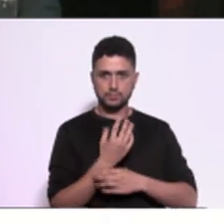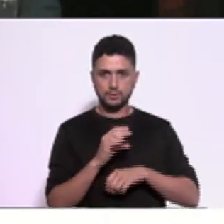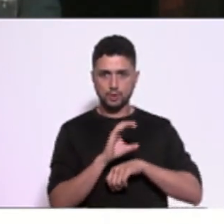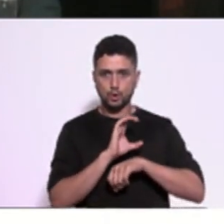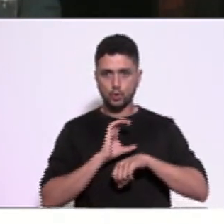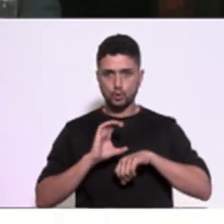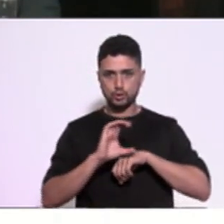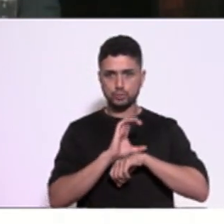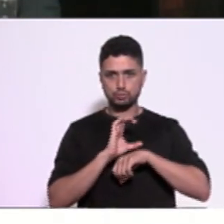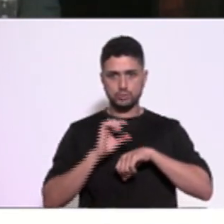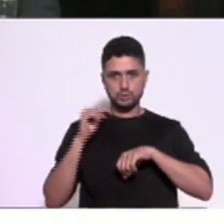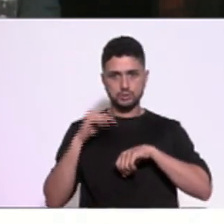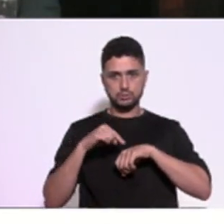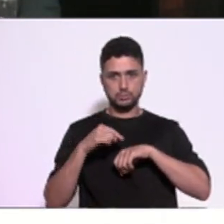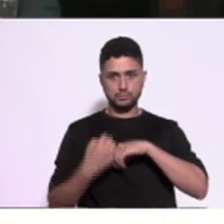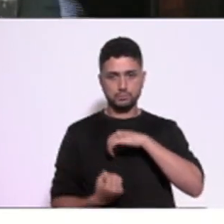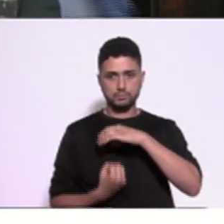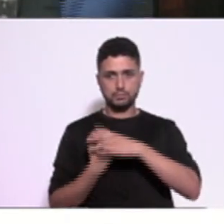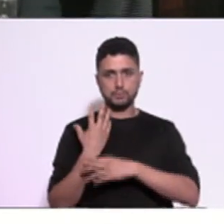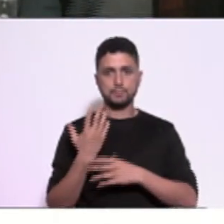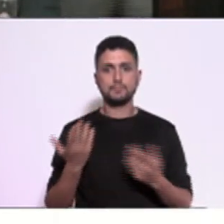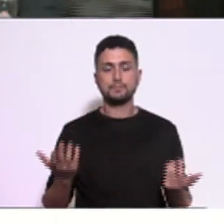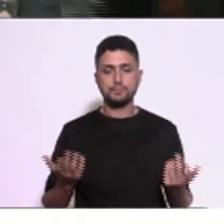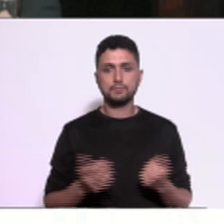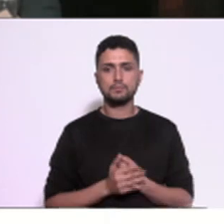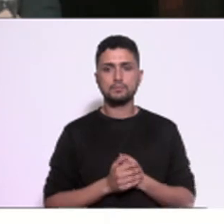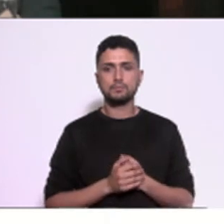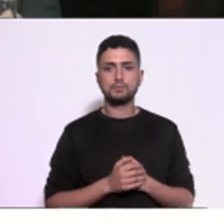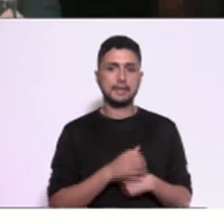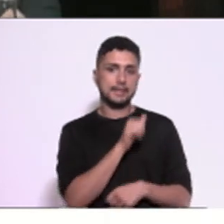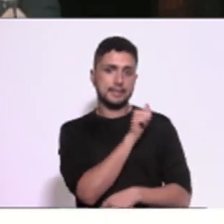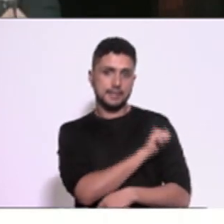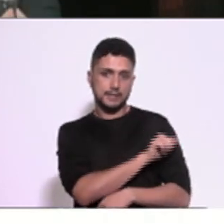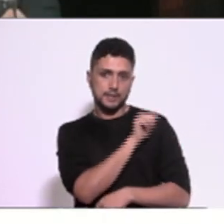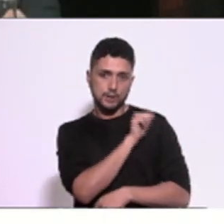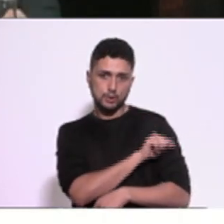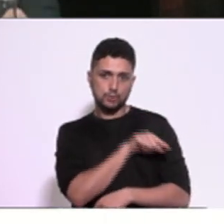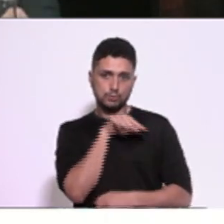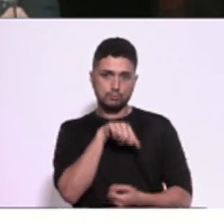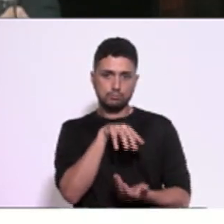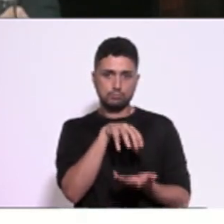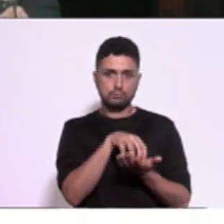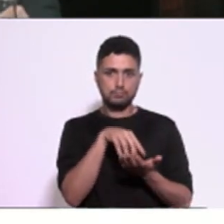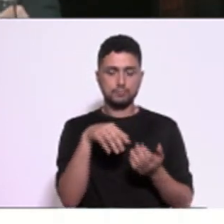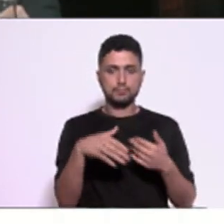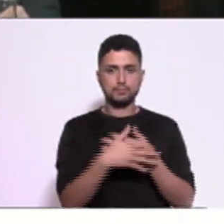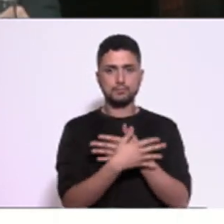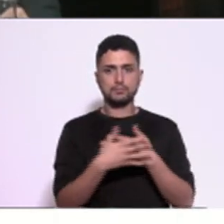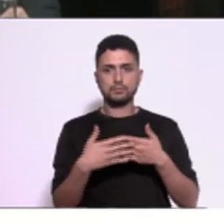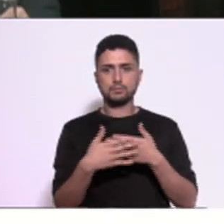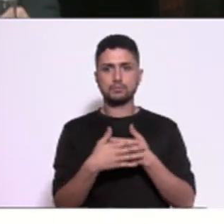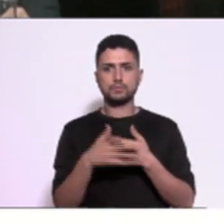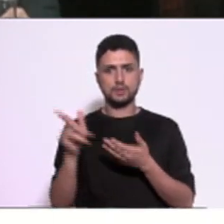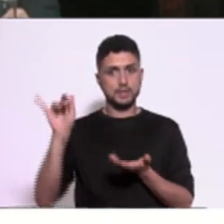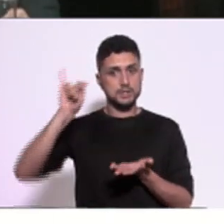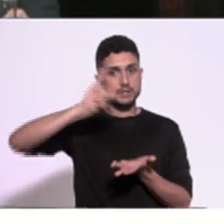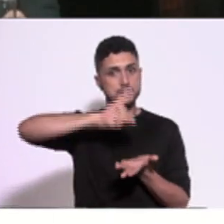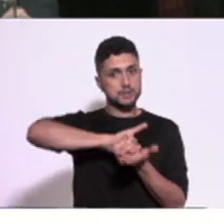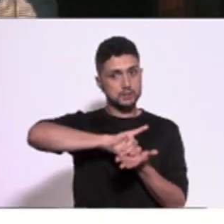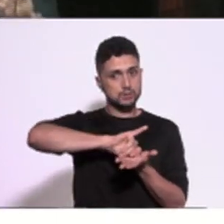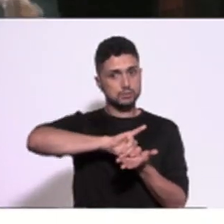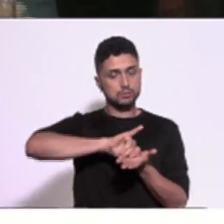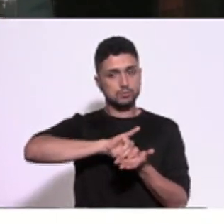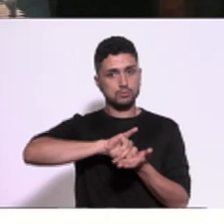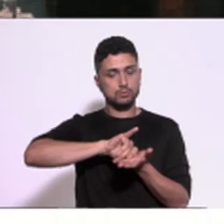Rio de Janeiro, né, foi elevada à posição de Distrito Federal